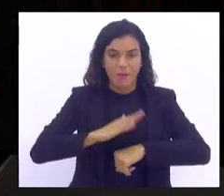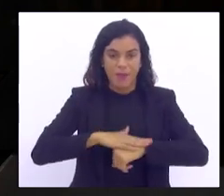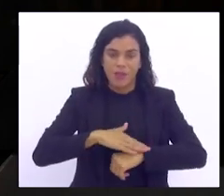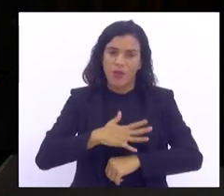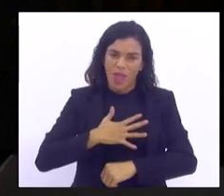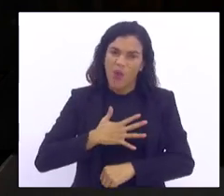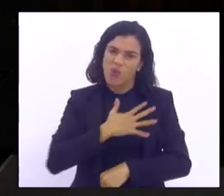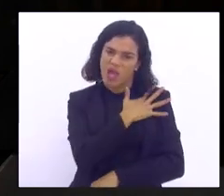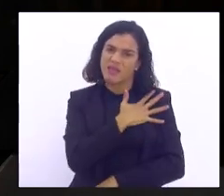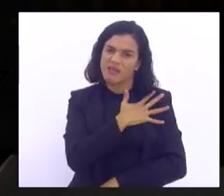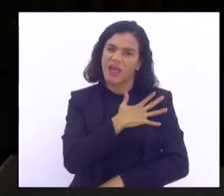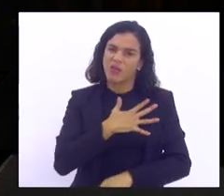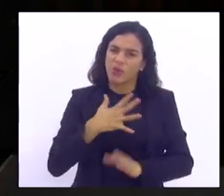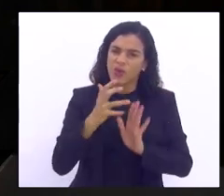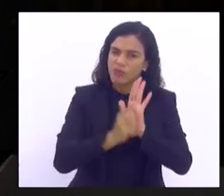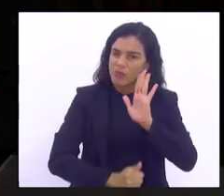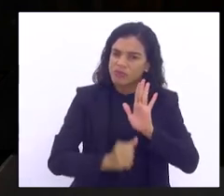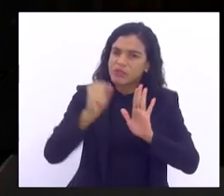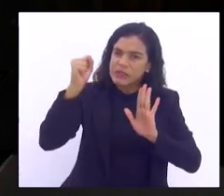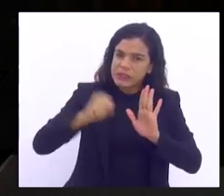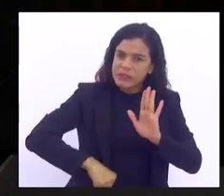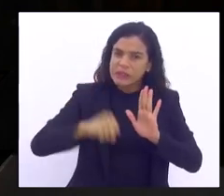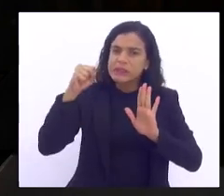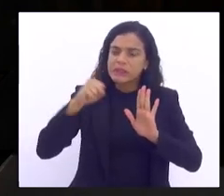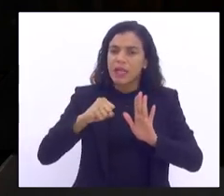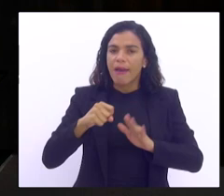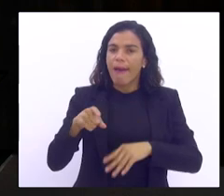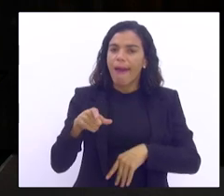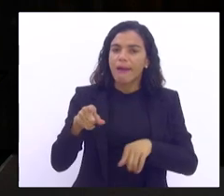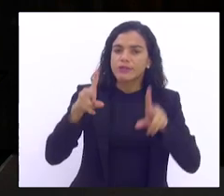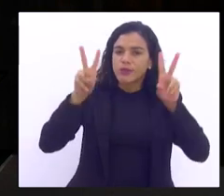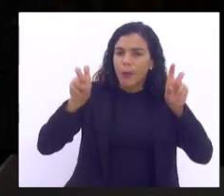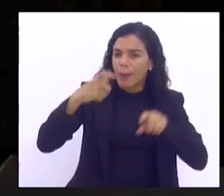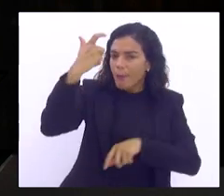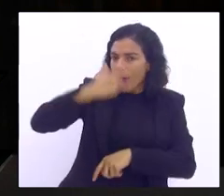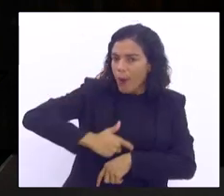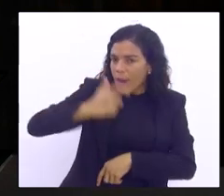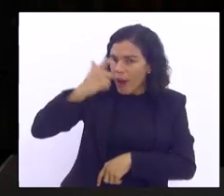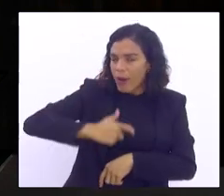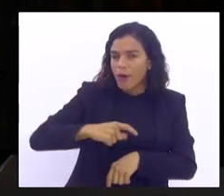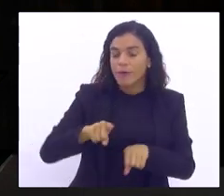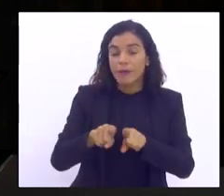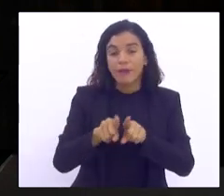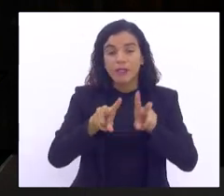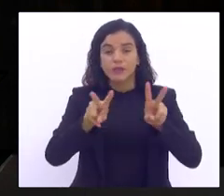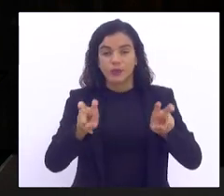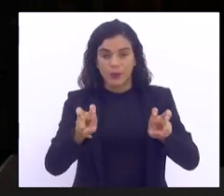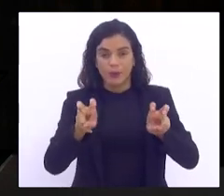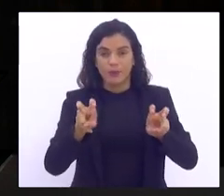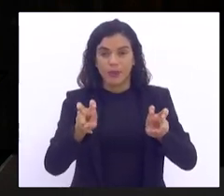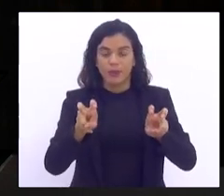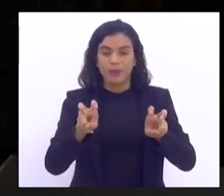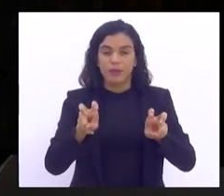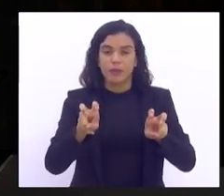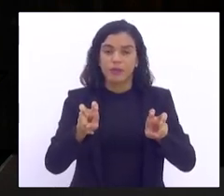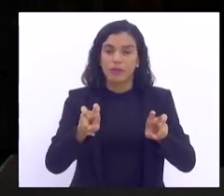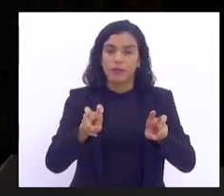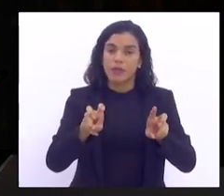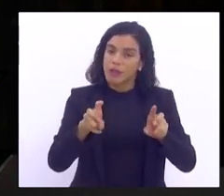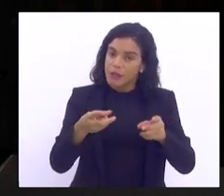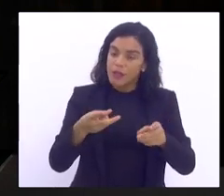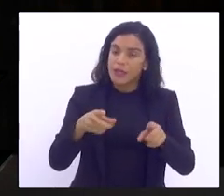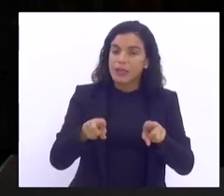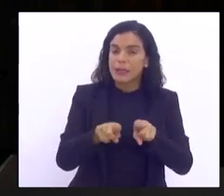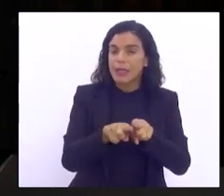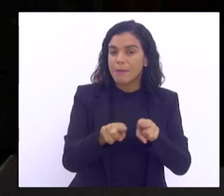do relativismo, inclusive o relativismo da vida, relativismo moral. Então, é sobre isso que também